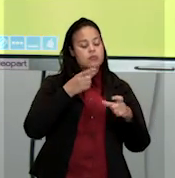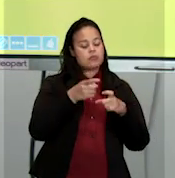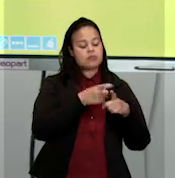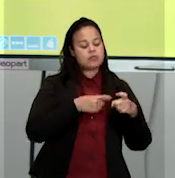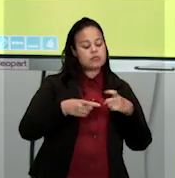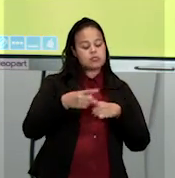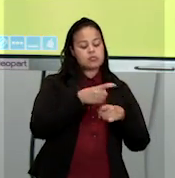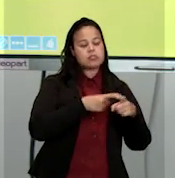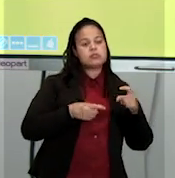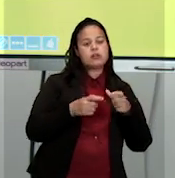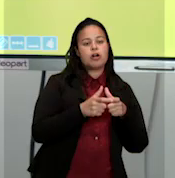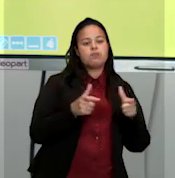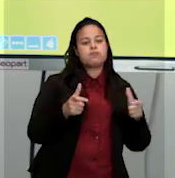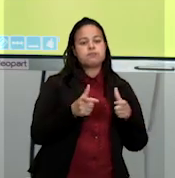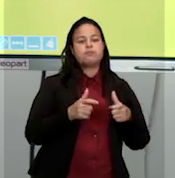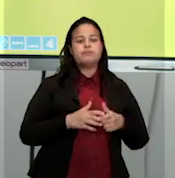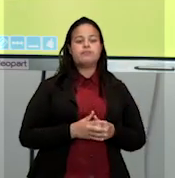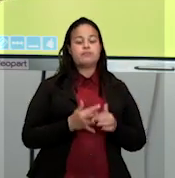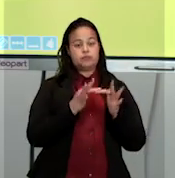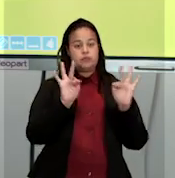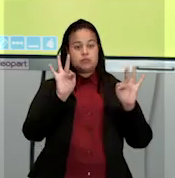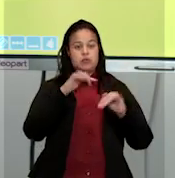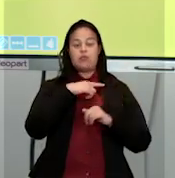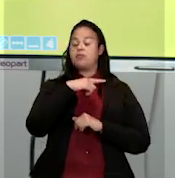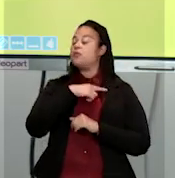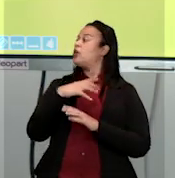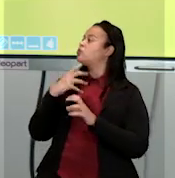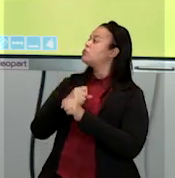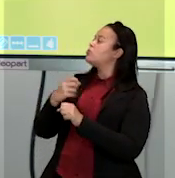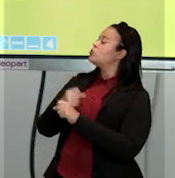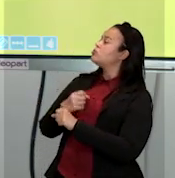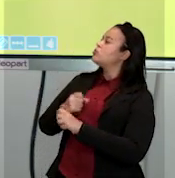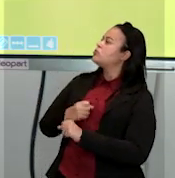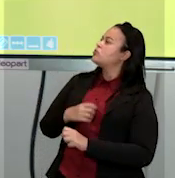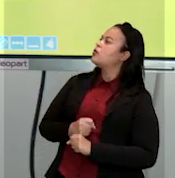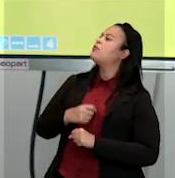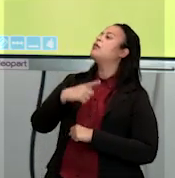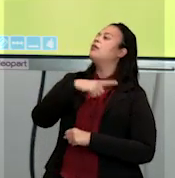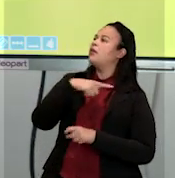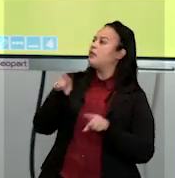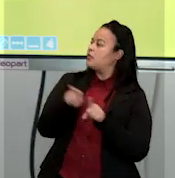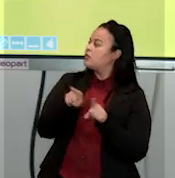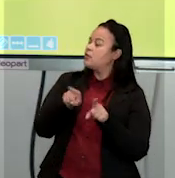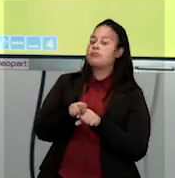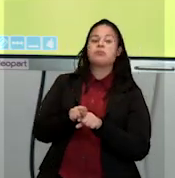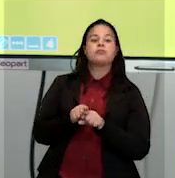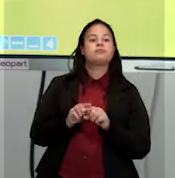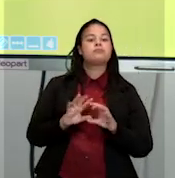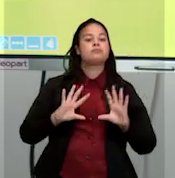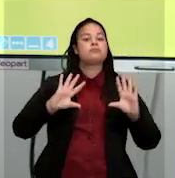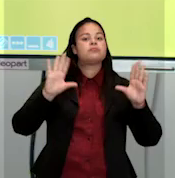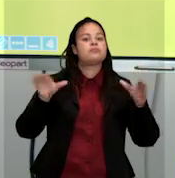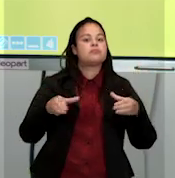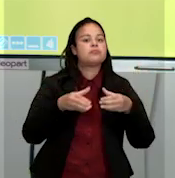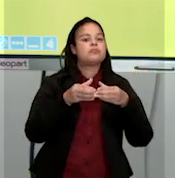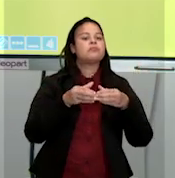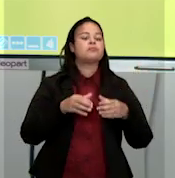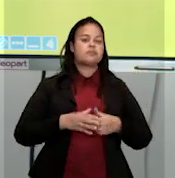Então, aqui nós já temos a função e temos aqui o cálculo de todos estes valores. Então, o